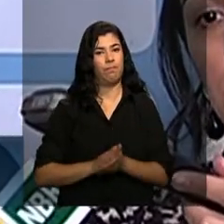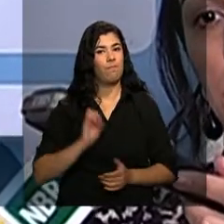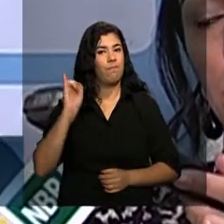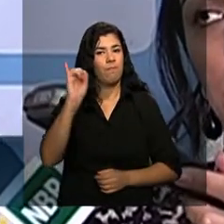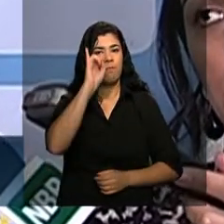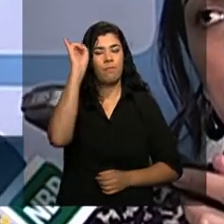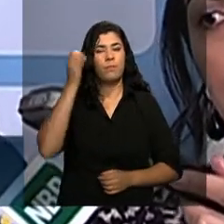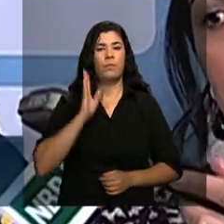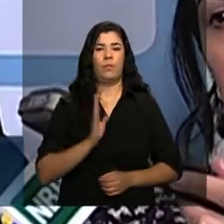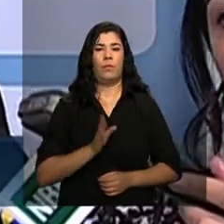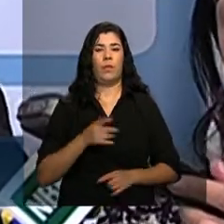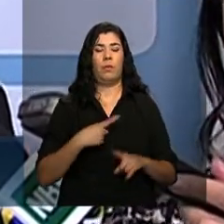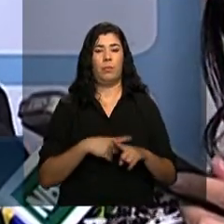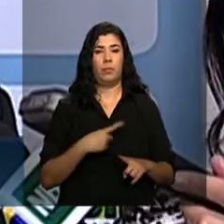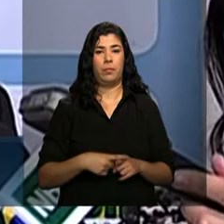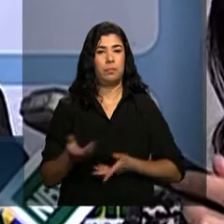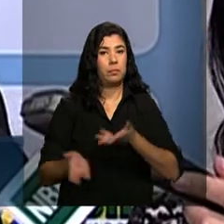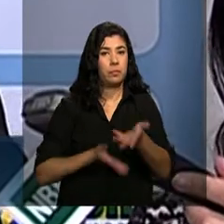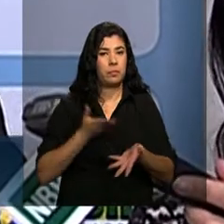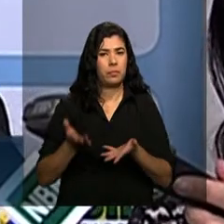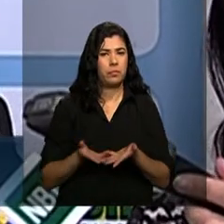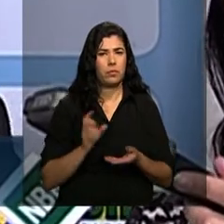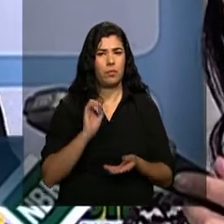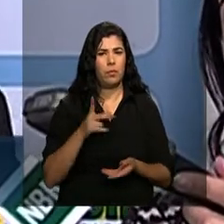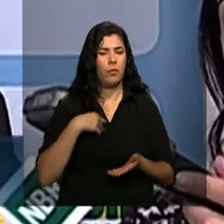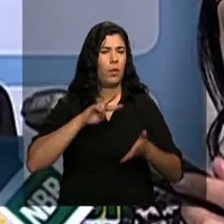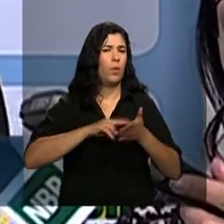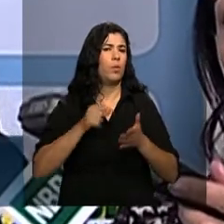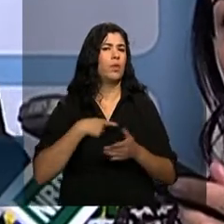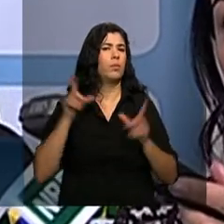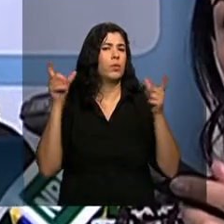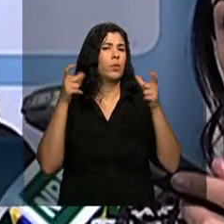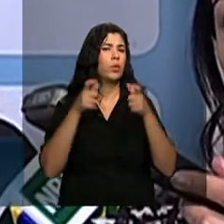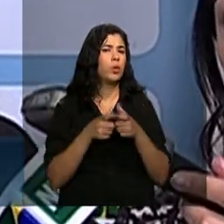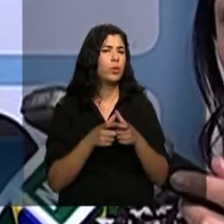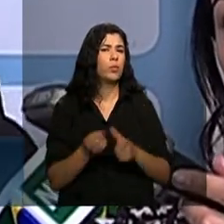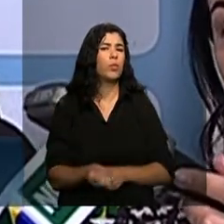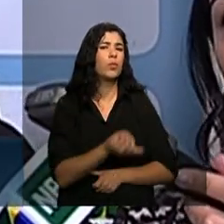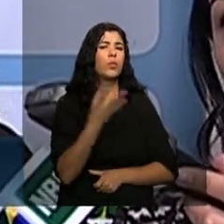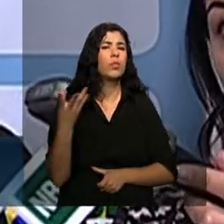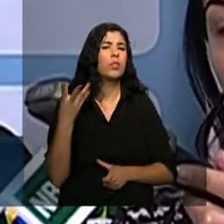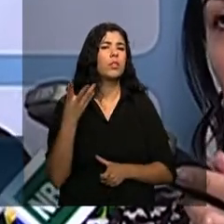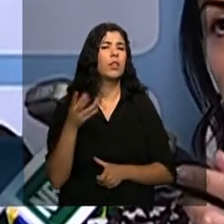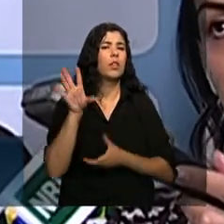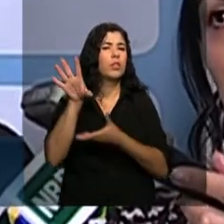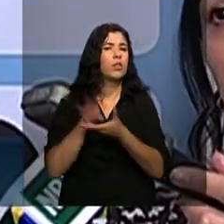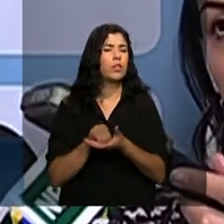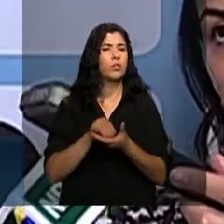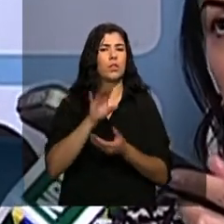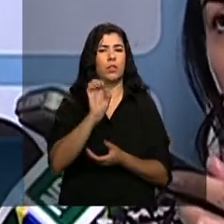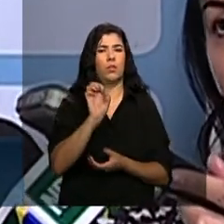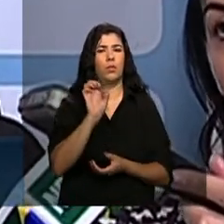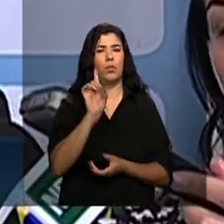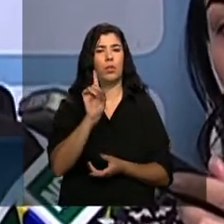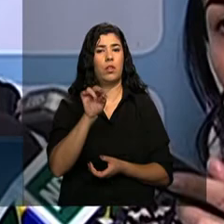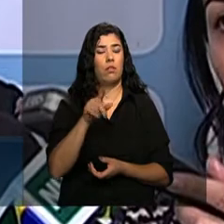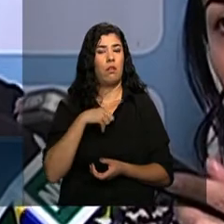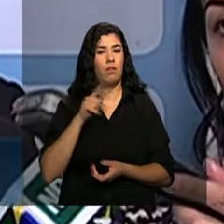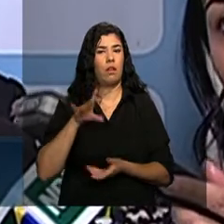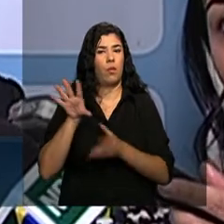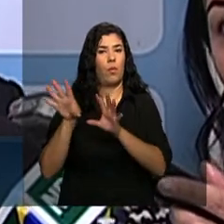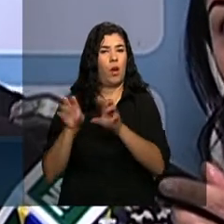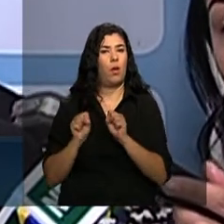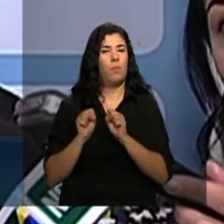extremamente importante. É, tratar não vai significar que a gente vai conseguir diminuir o número de casos, porque não se trata de uma doença contagiosa, tá certo?